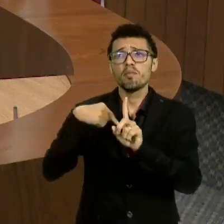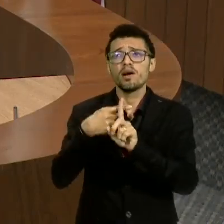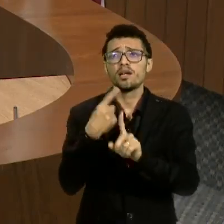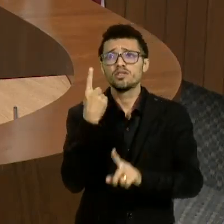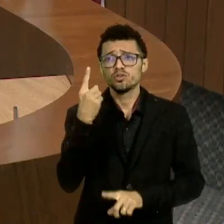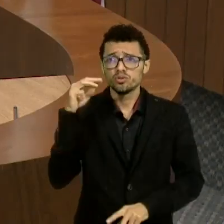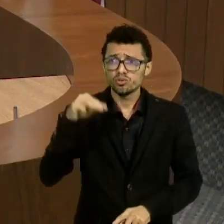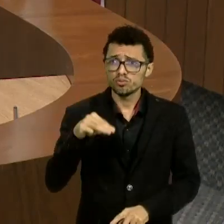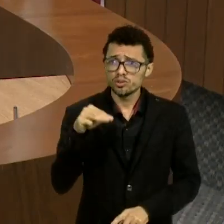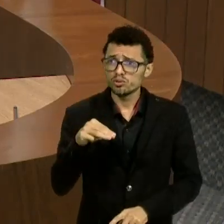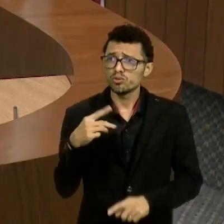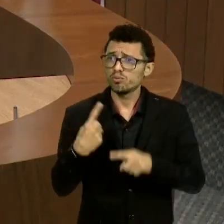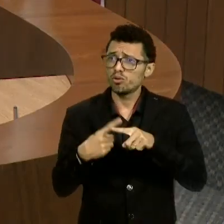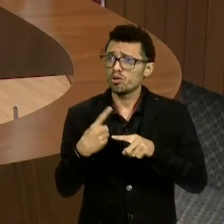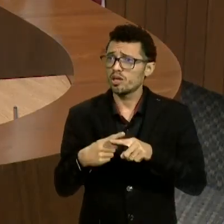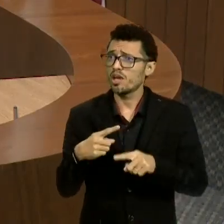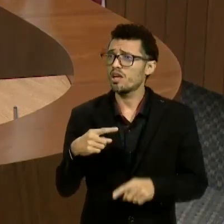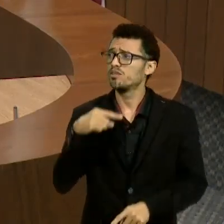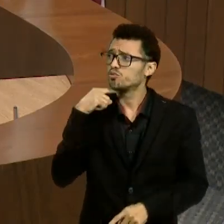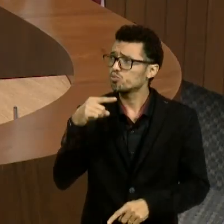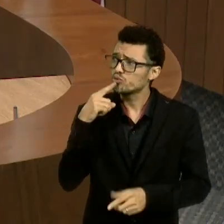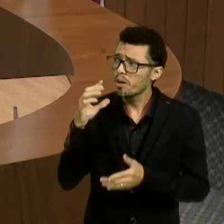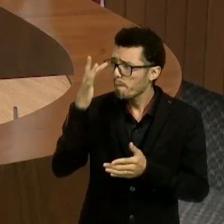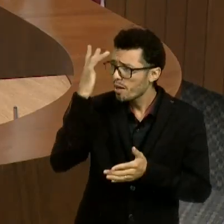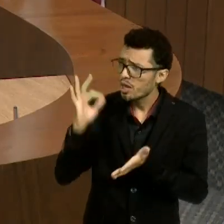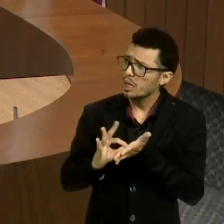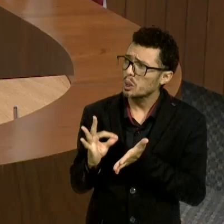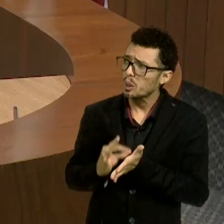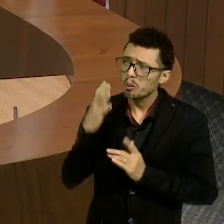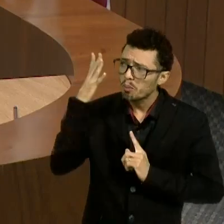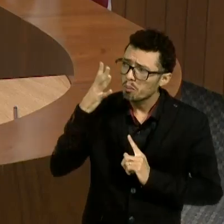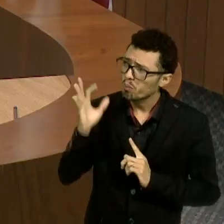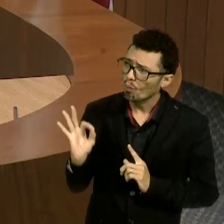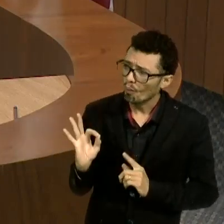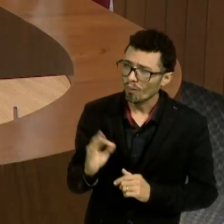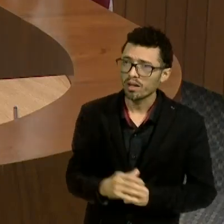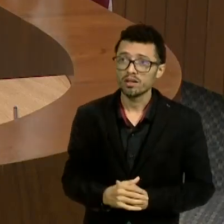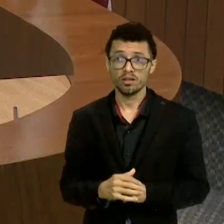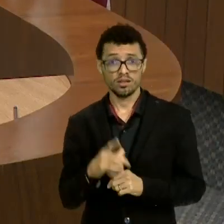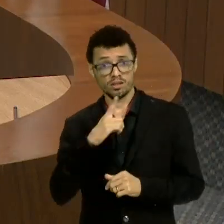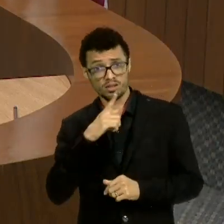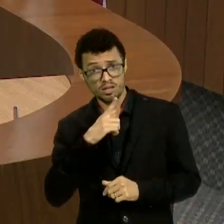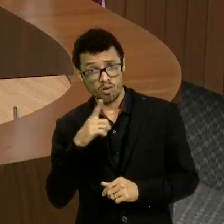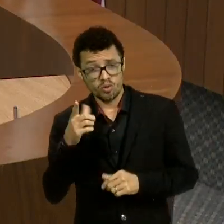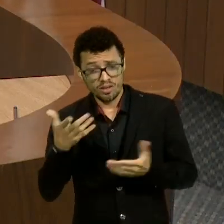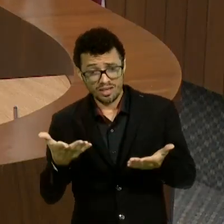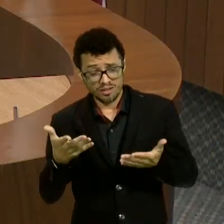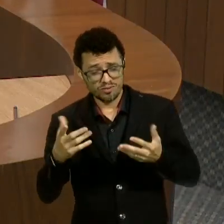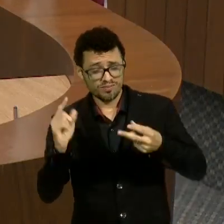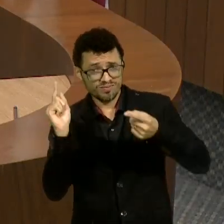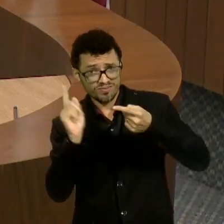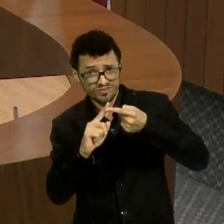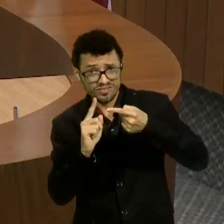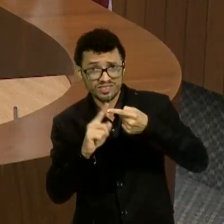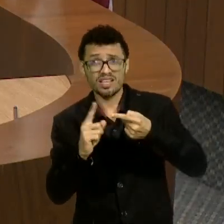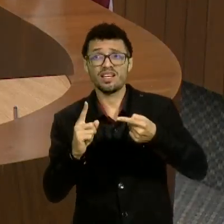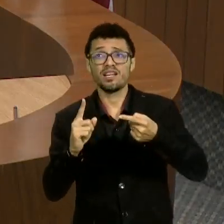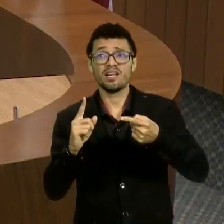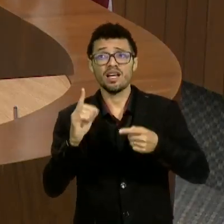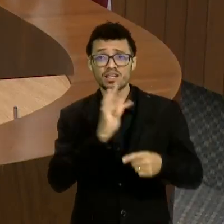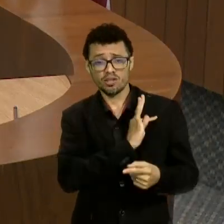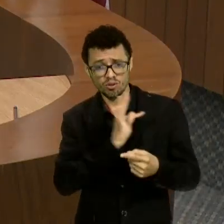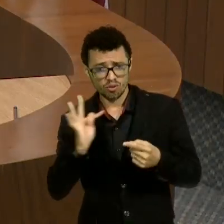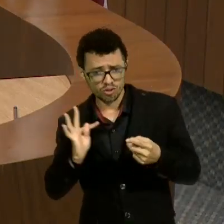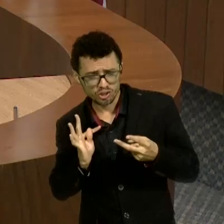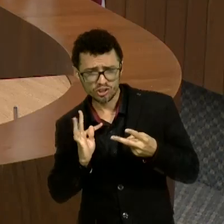aí a questão do aborto quando analisada a luz da Teologia da biologia e